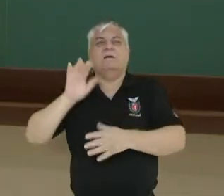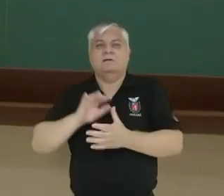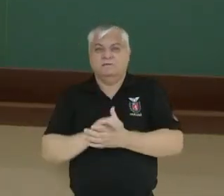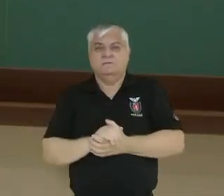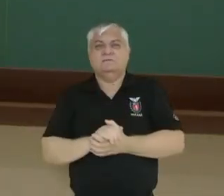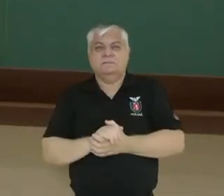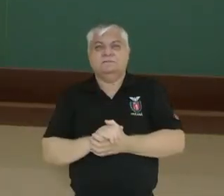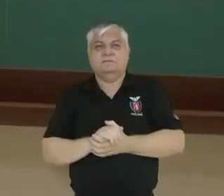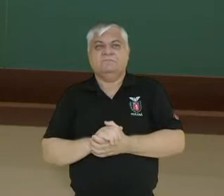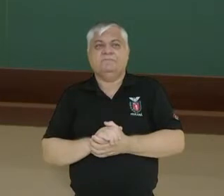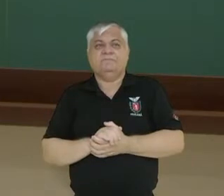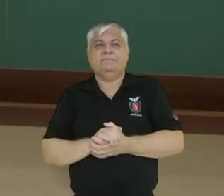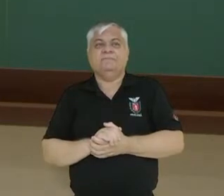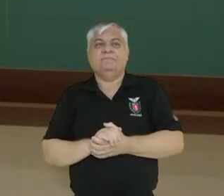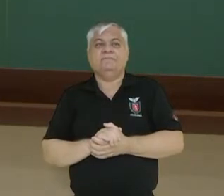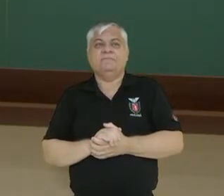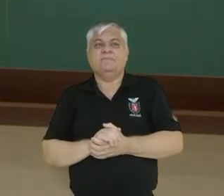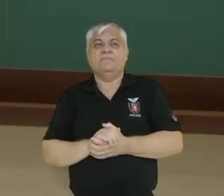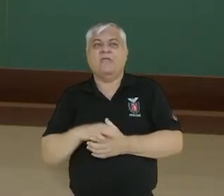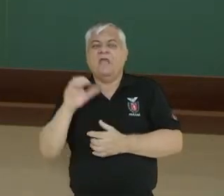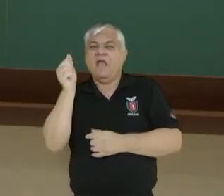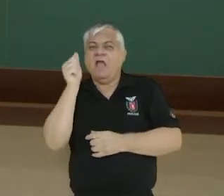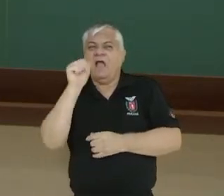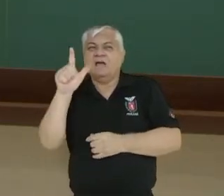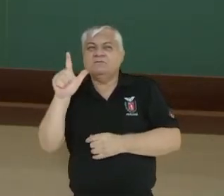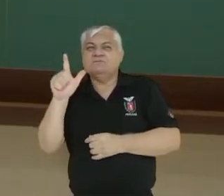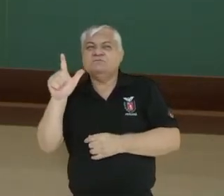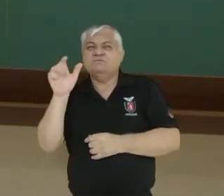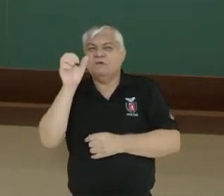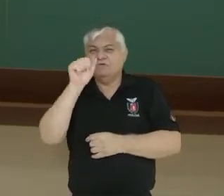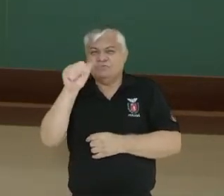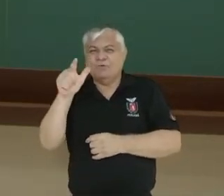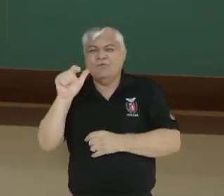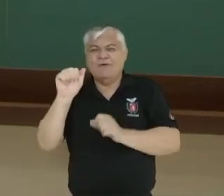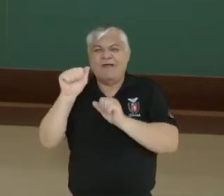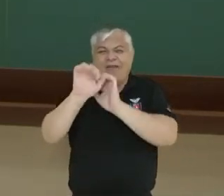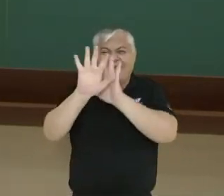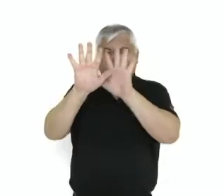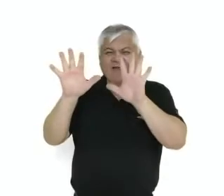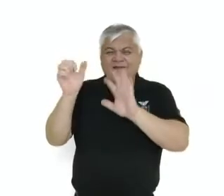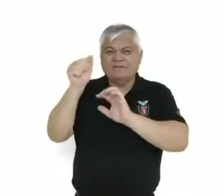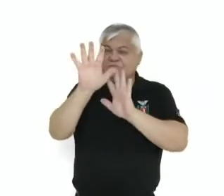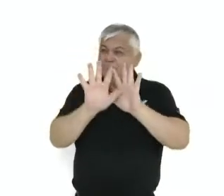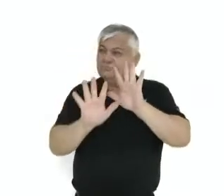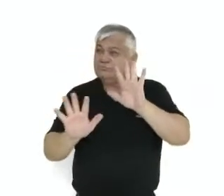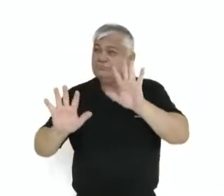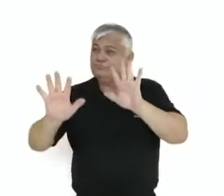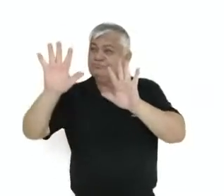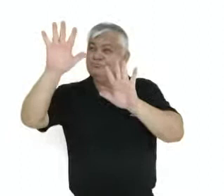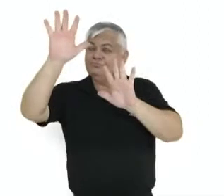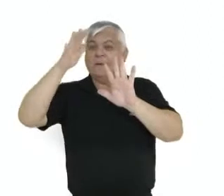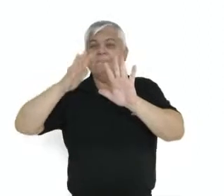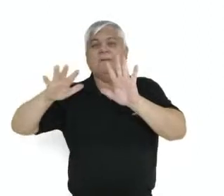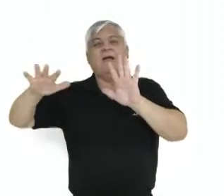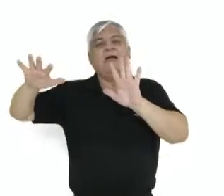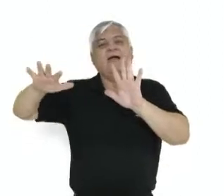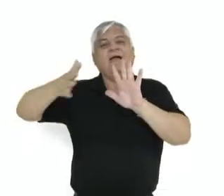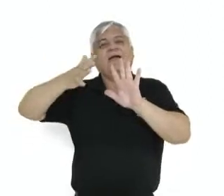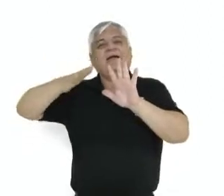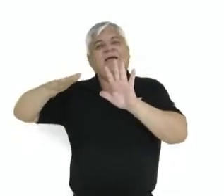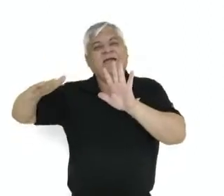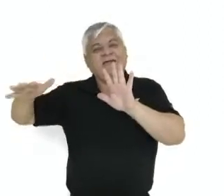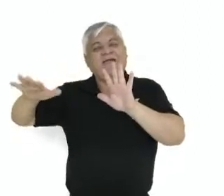A gente vai ter o clima tropical de monção, que envolve aqui toda a região litorânea. É clima